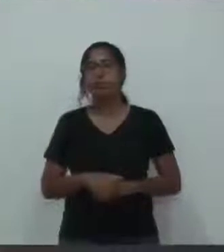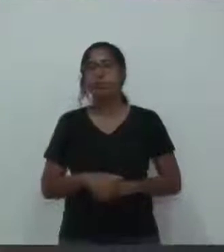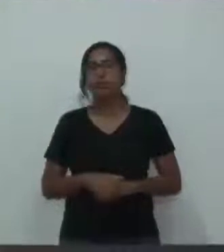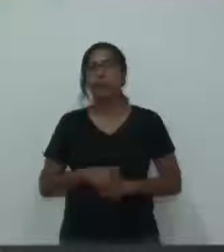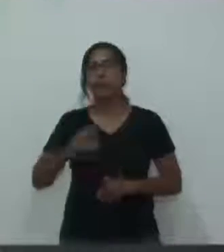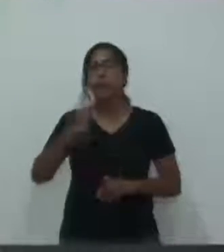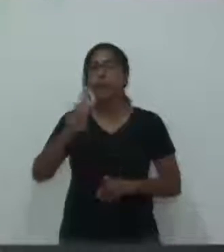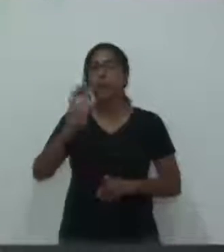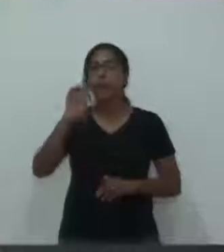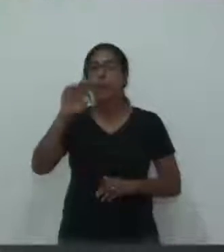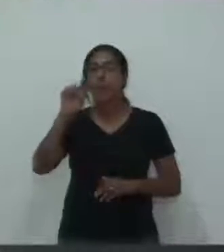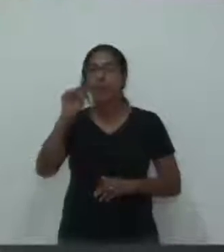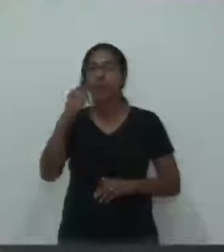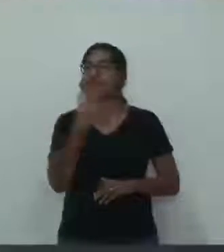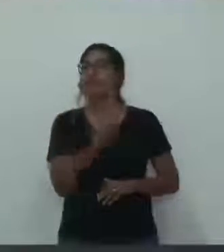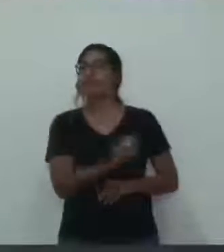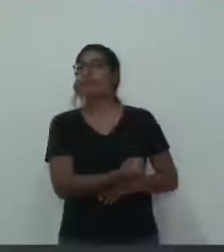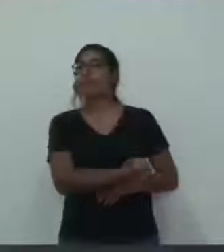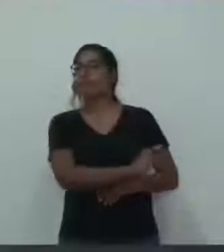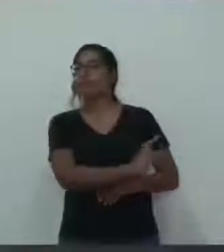Vereador Rubens Nunes. Reprovo.